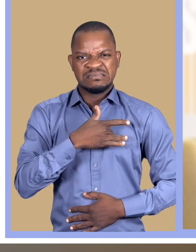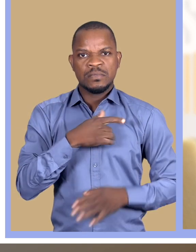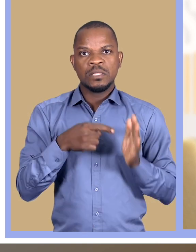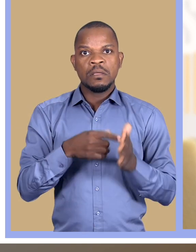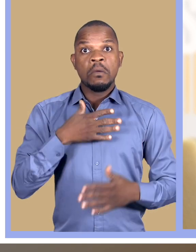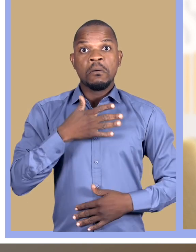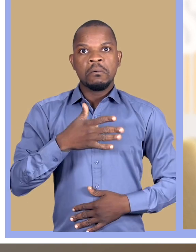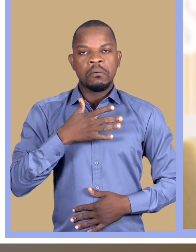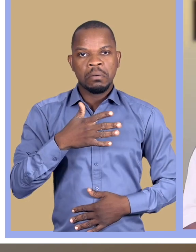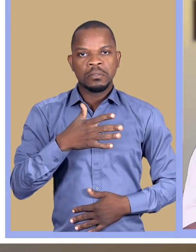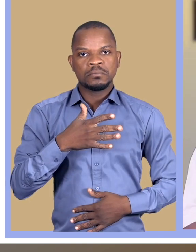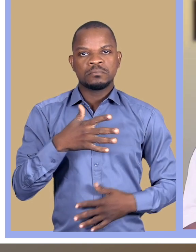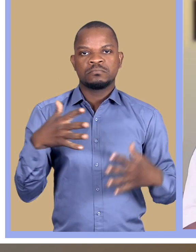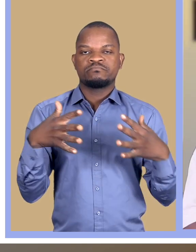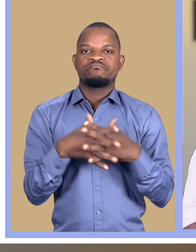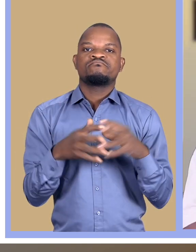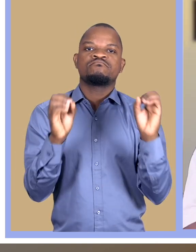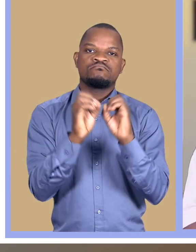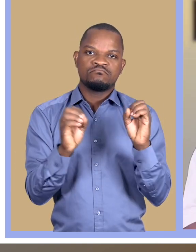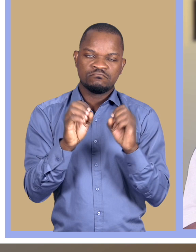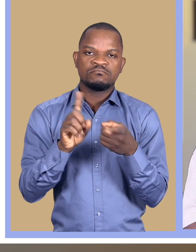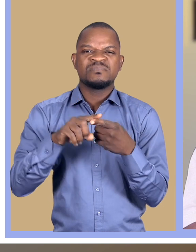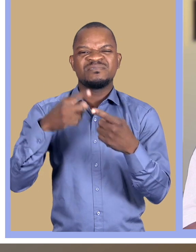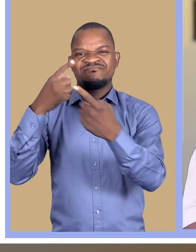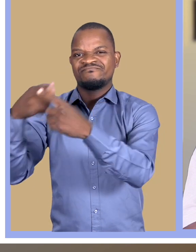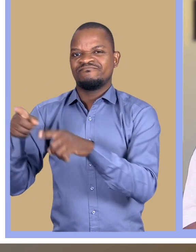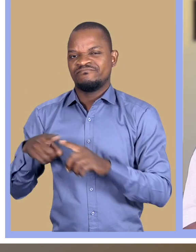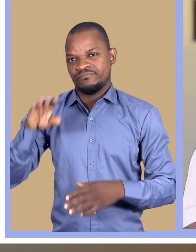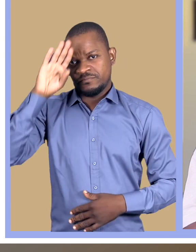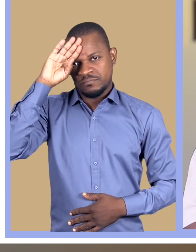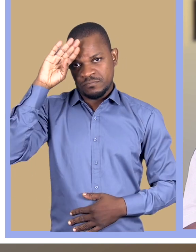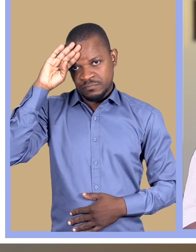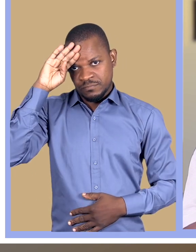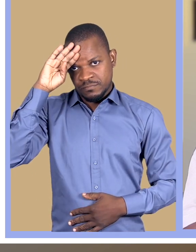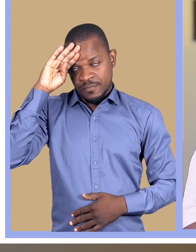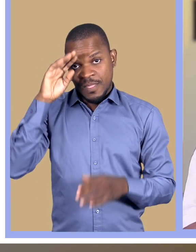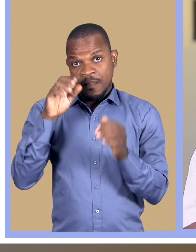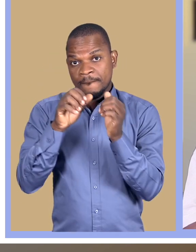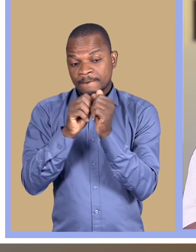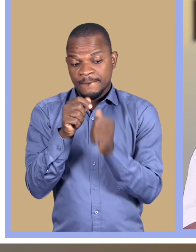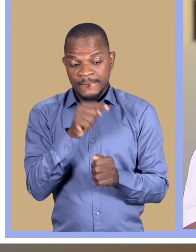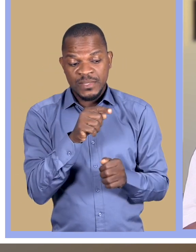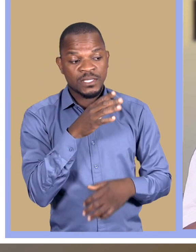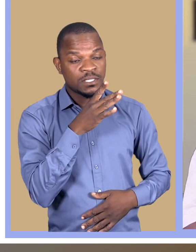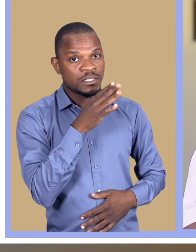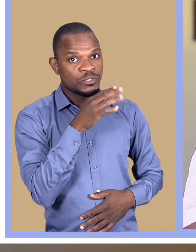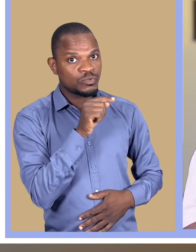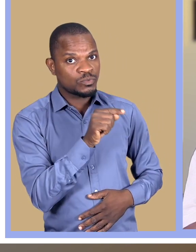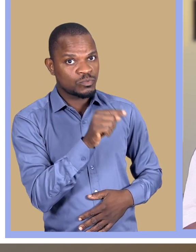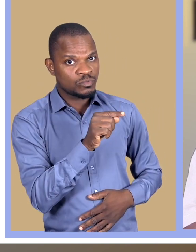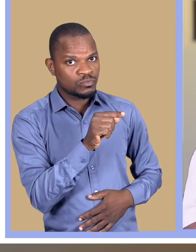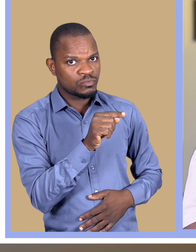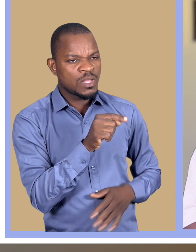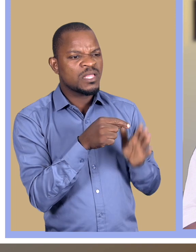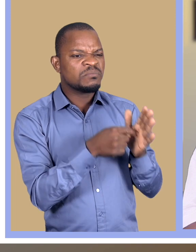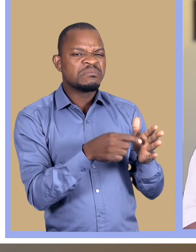respiratórias, entre outras doenças. Tudo isso no final do dia. Primeiro, o lixo, se nós vamos fazer o